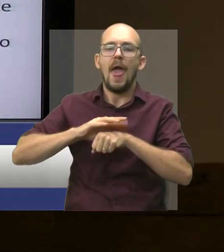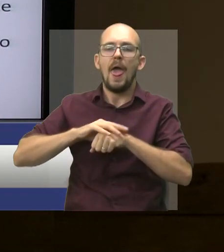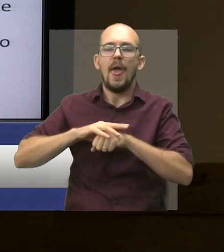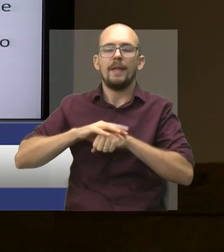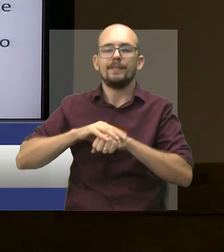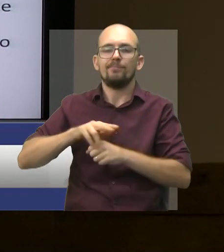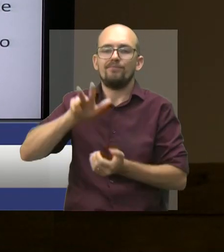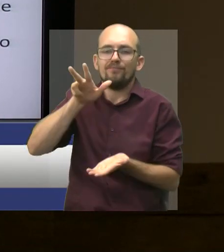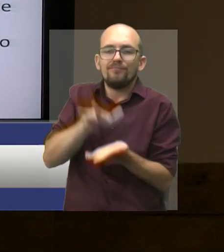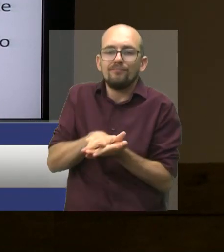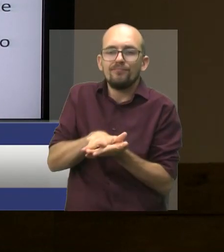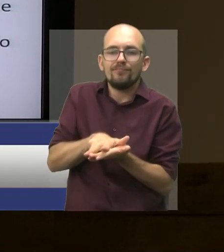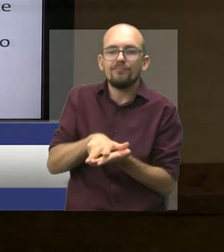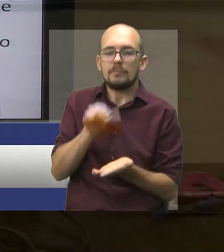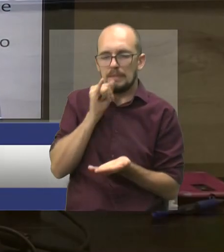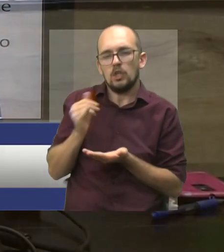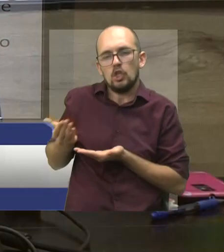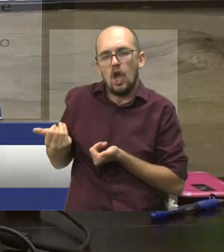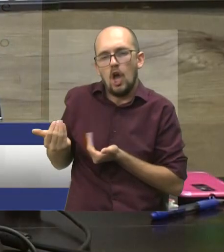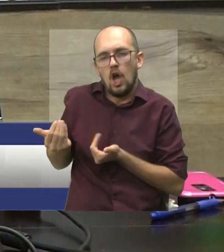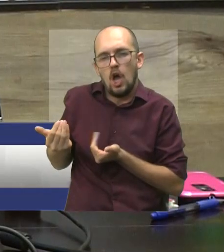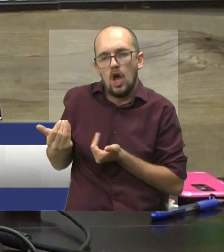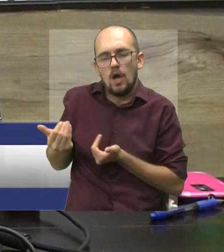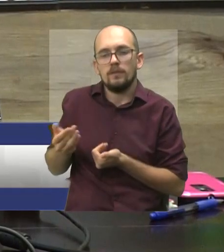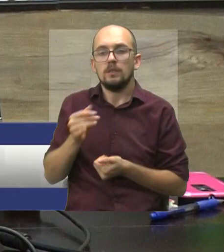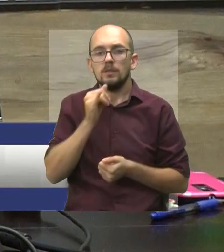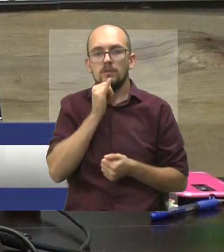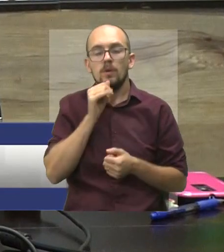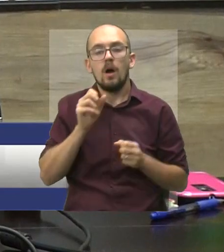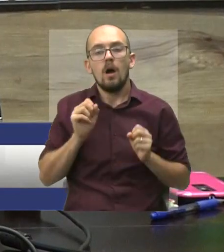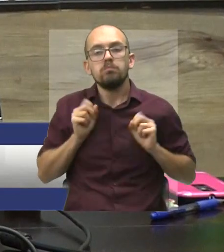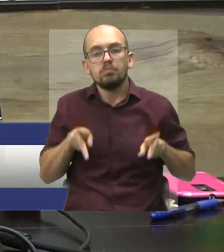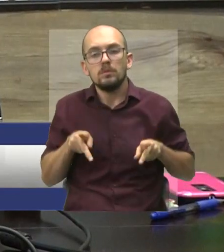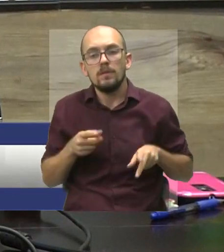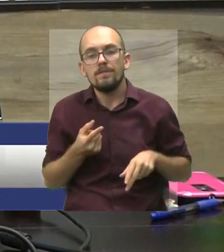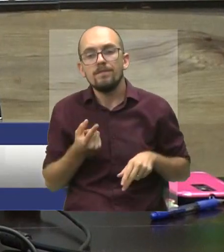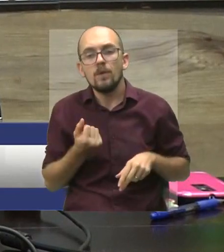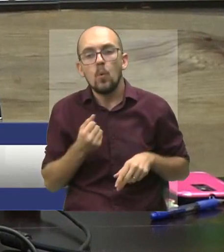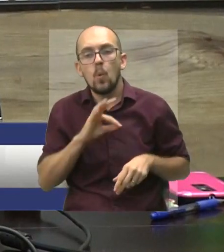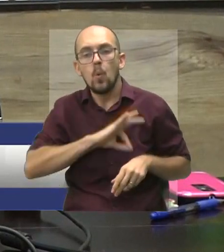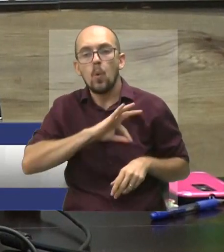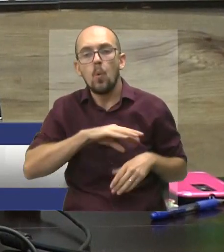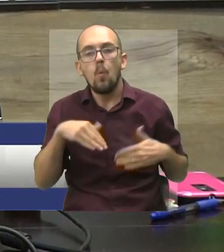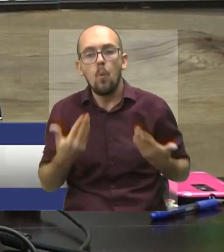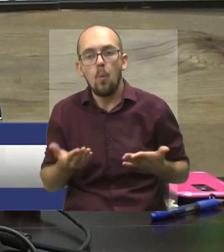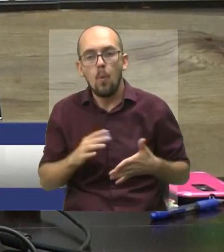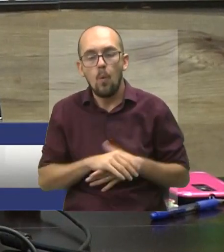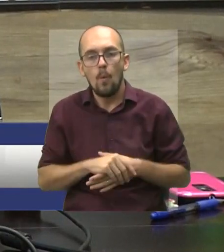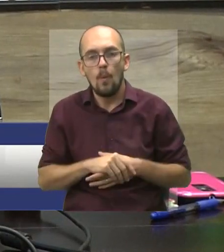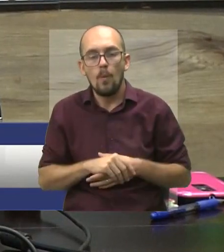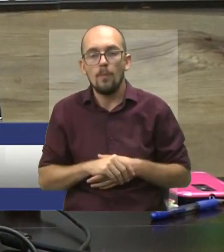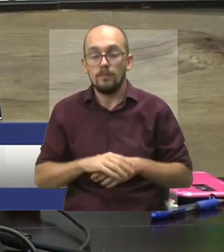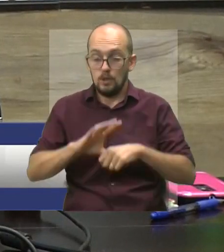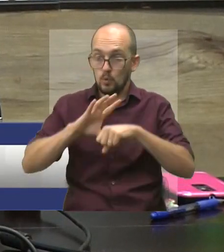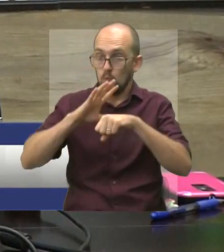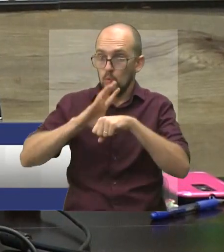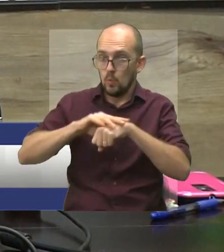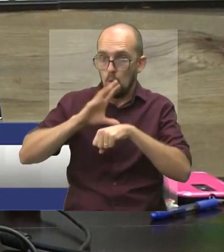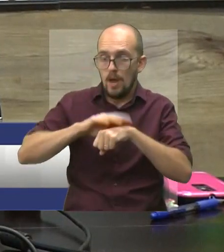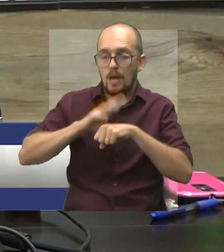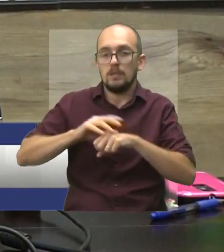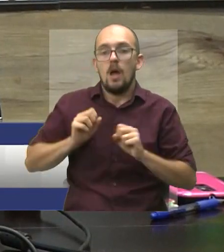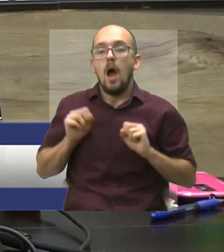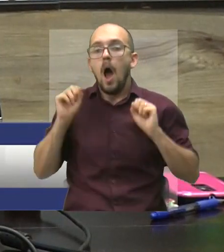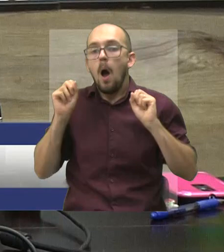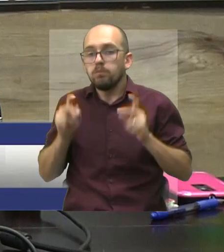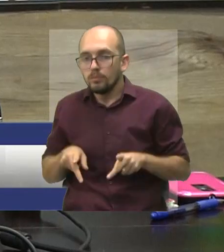invalidez, jovem, terá aposentadoria de que valor? Doente, aposentado por invalidez, com